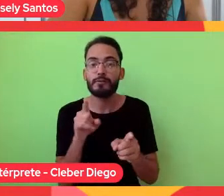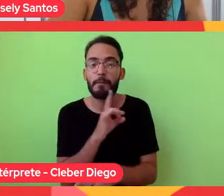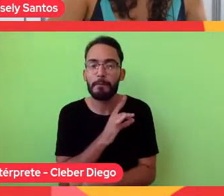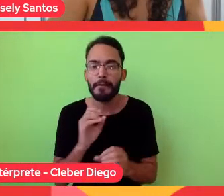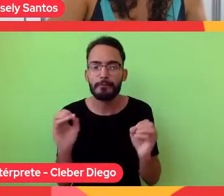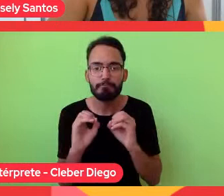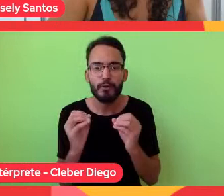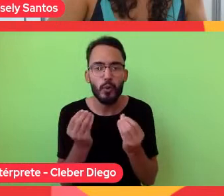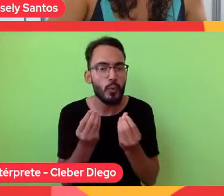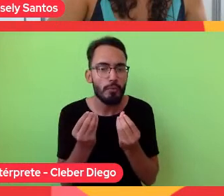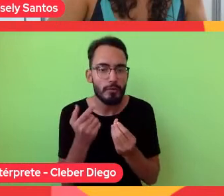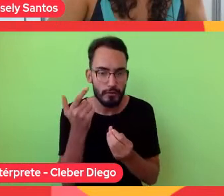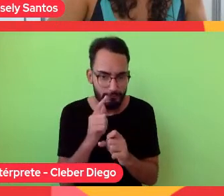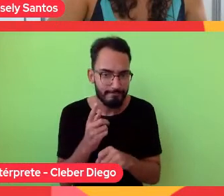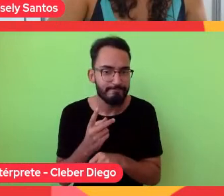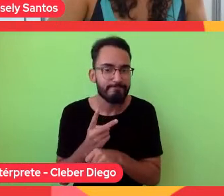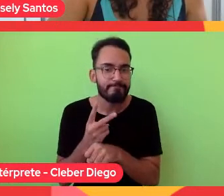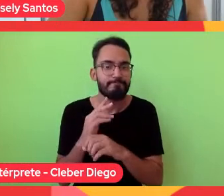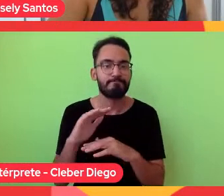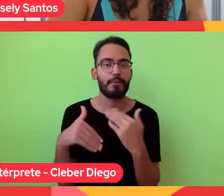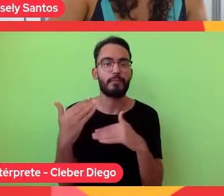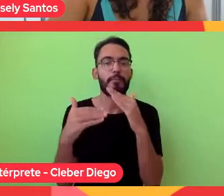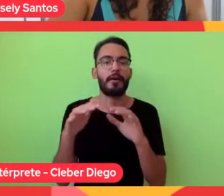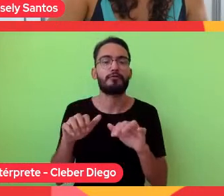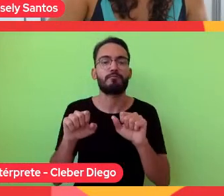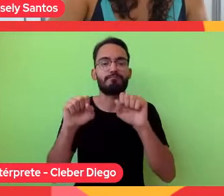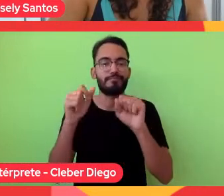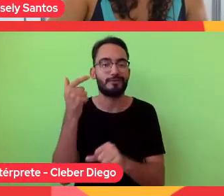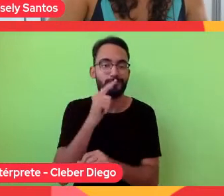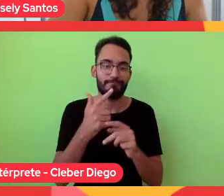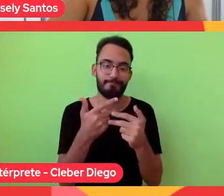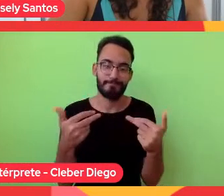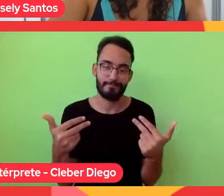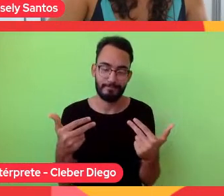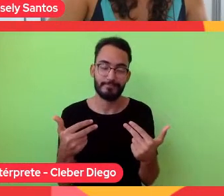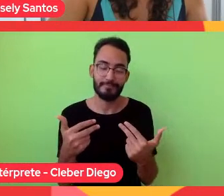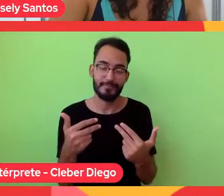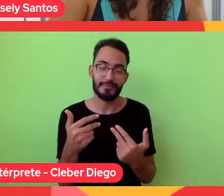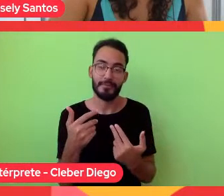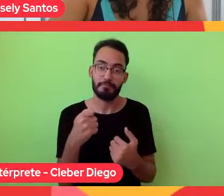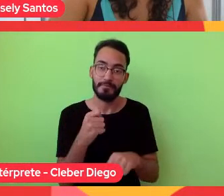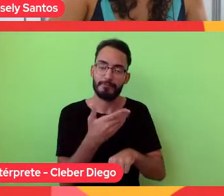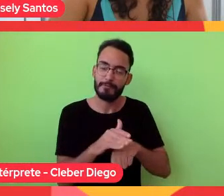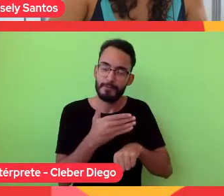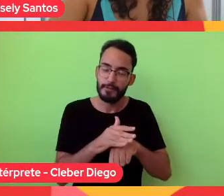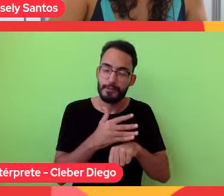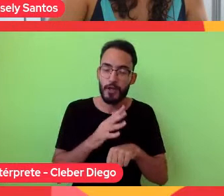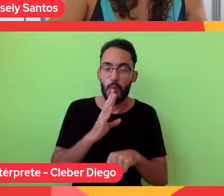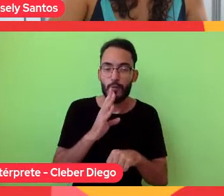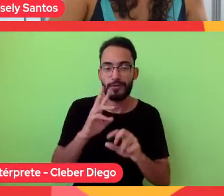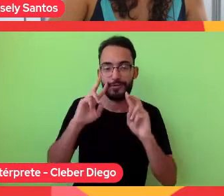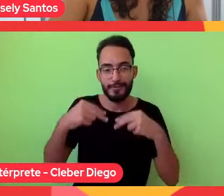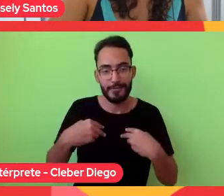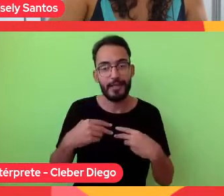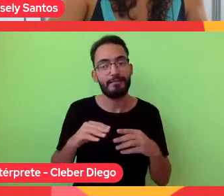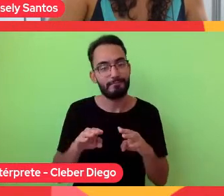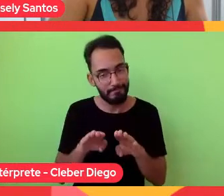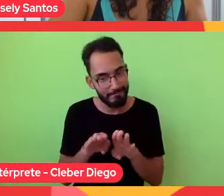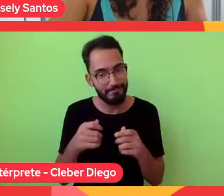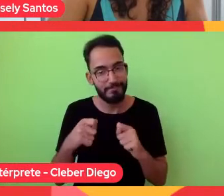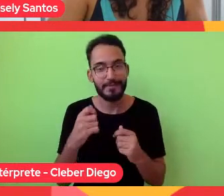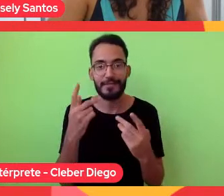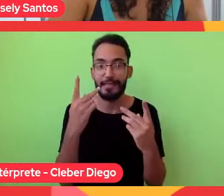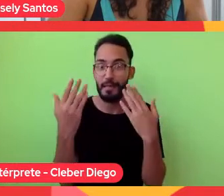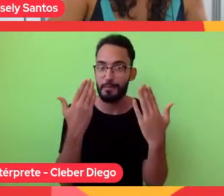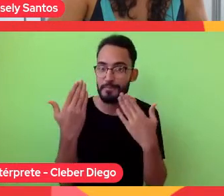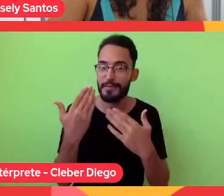conquistaria muita coisa. Então, é muito exercício aí, não só de autoconhecimento, mas de muita terapia na causa também, tá? Fica